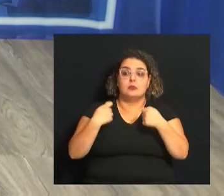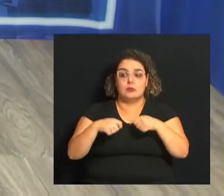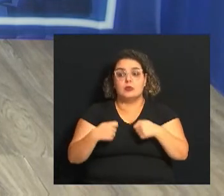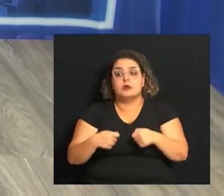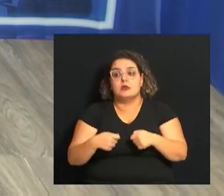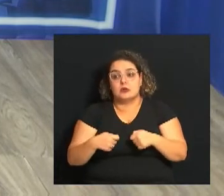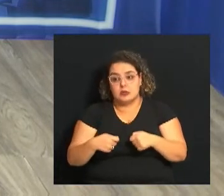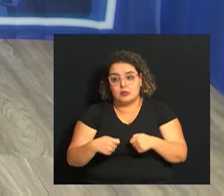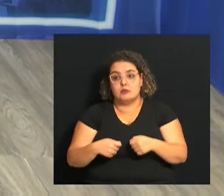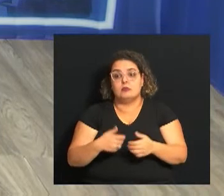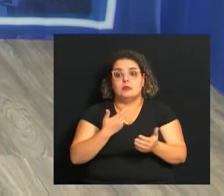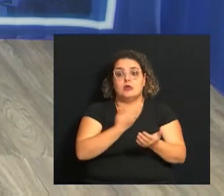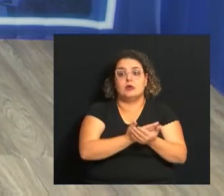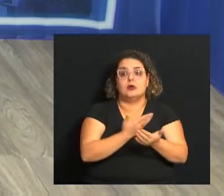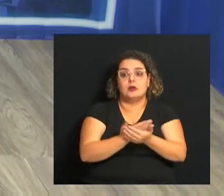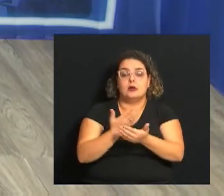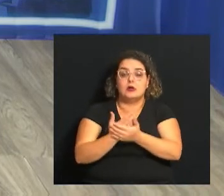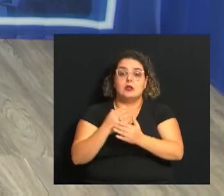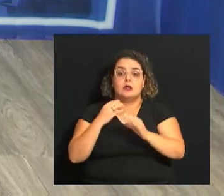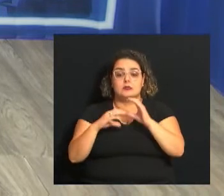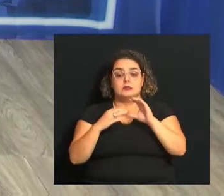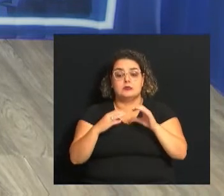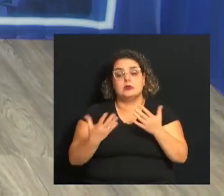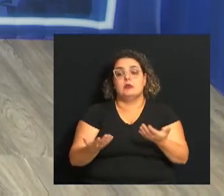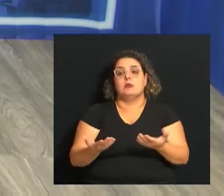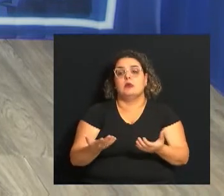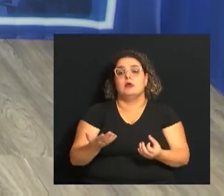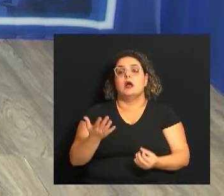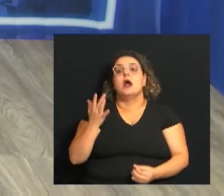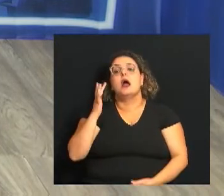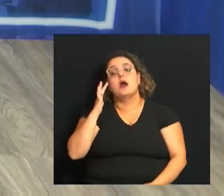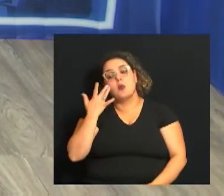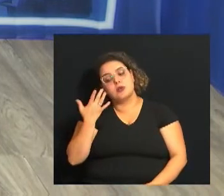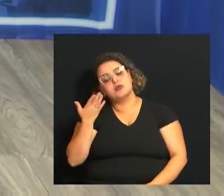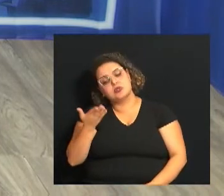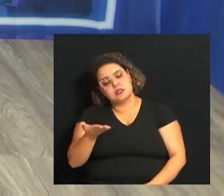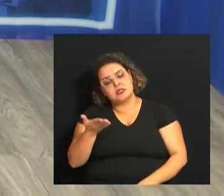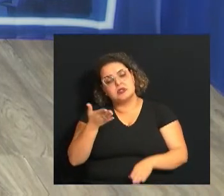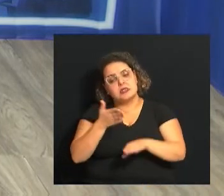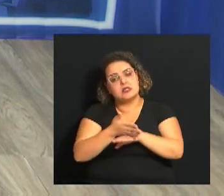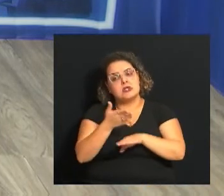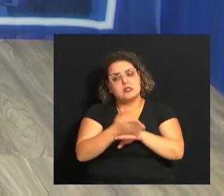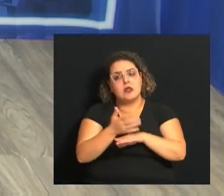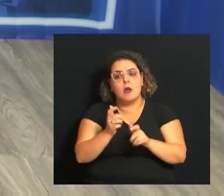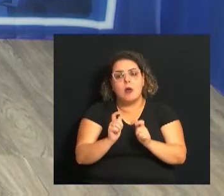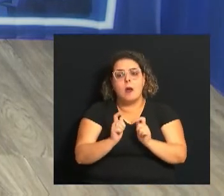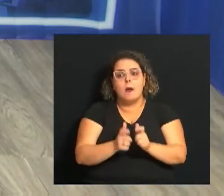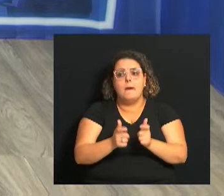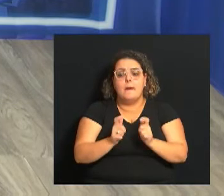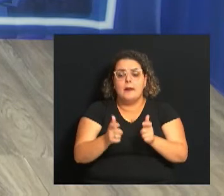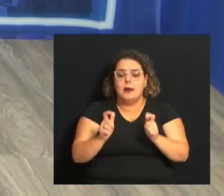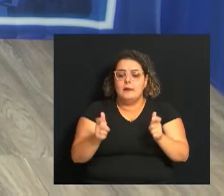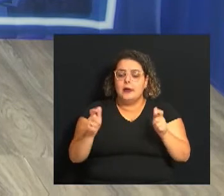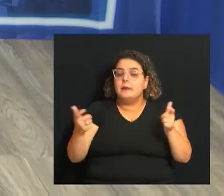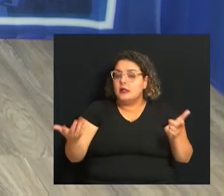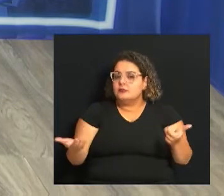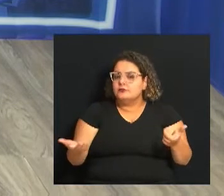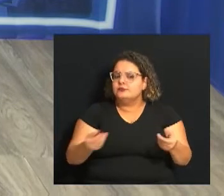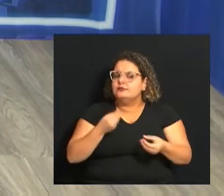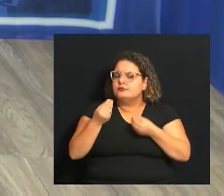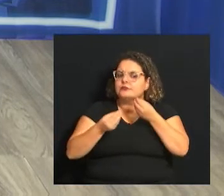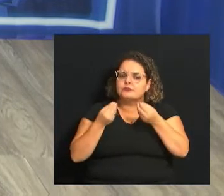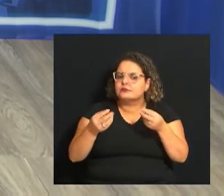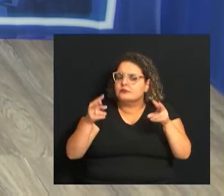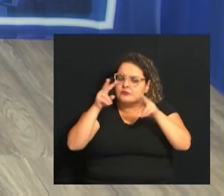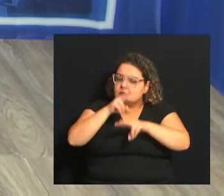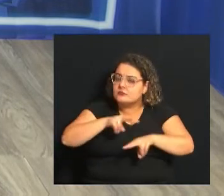poder estudar, se comunicar, enfim, eu acho que este acesso ele está aumentando cada vez mais. Como que você enxerga